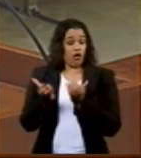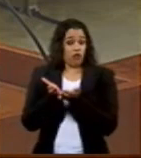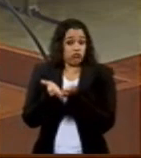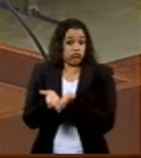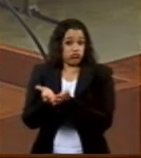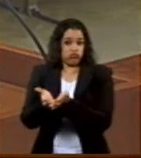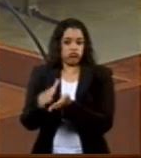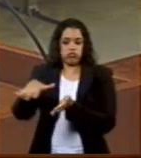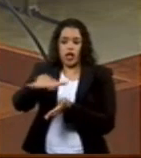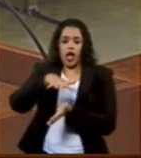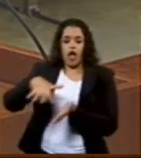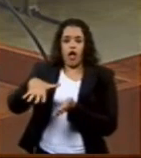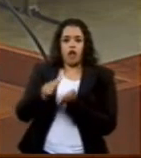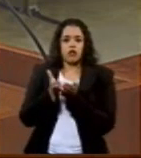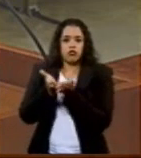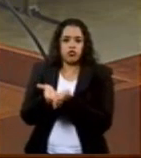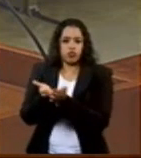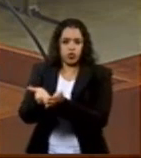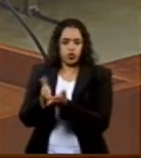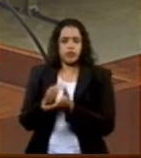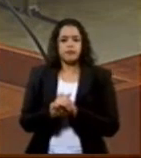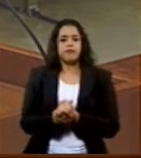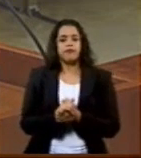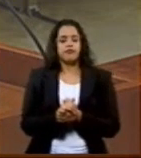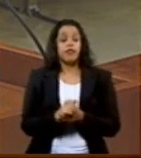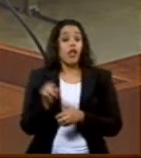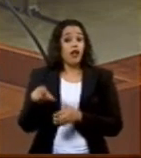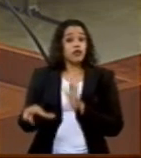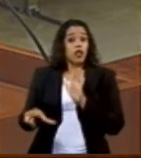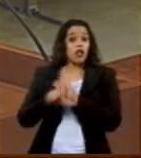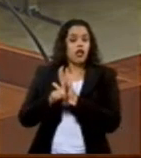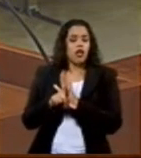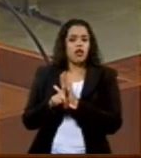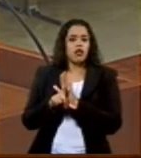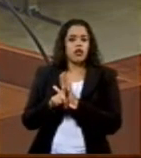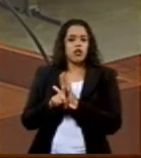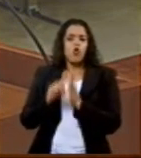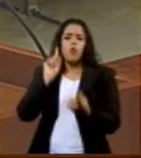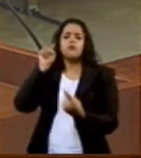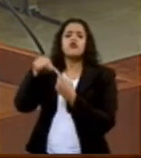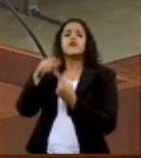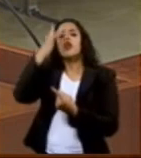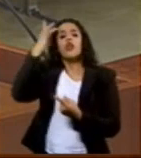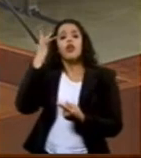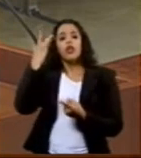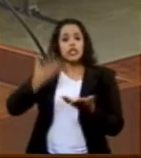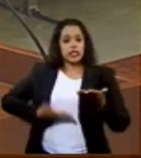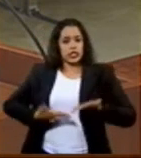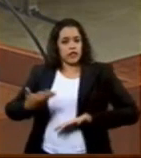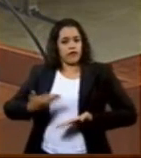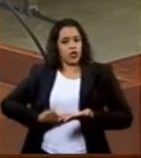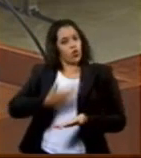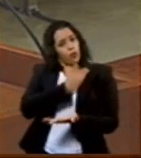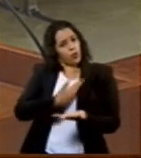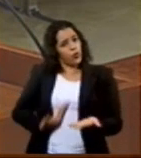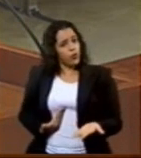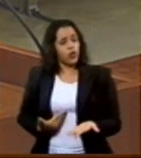E essa lei tinha como destinatário o servidor público, o